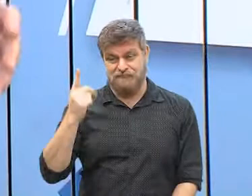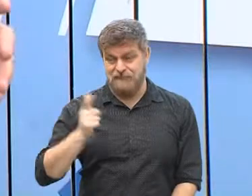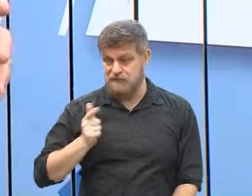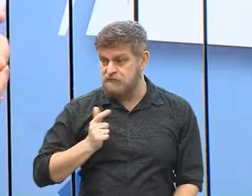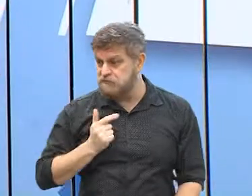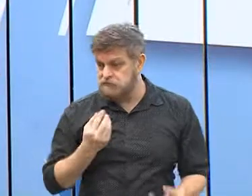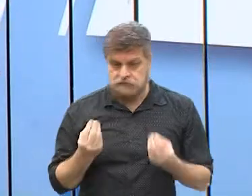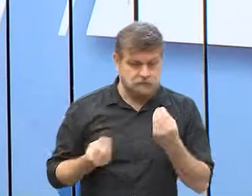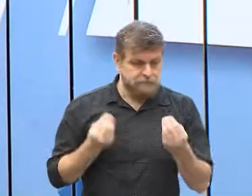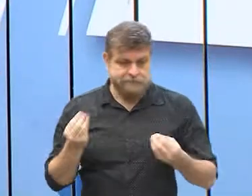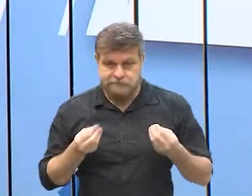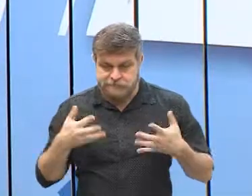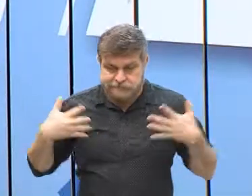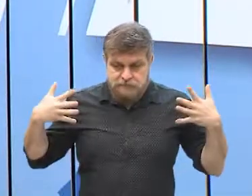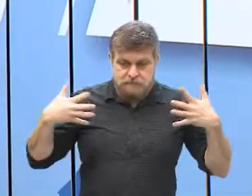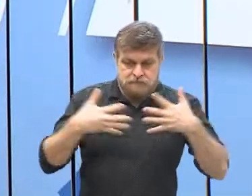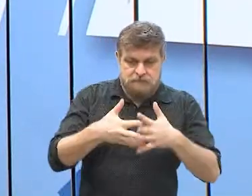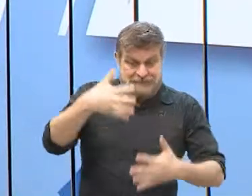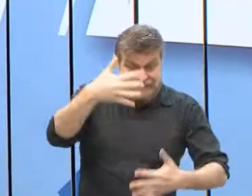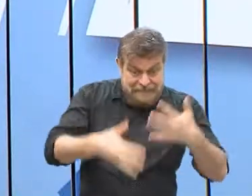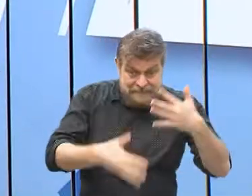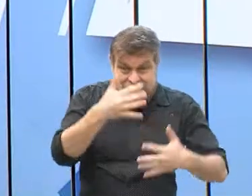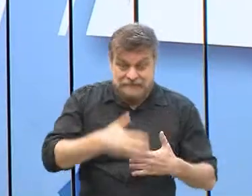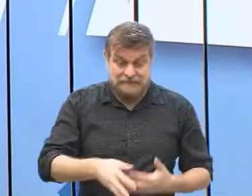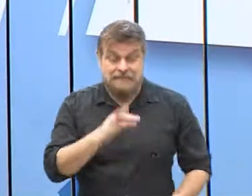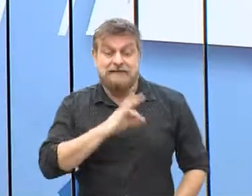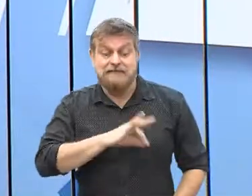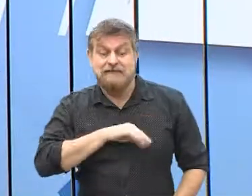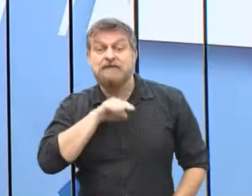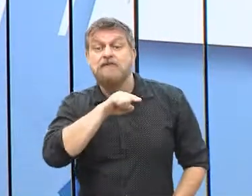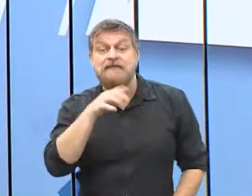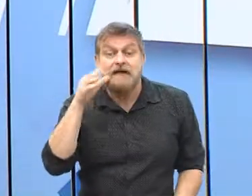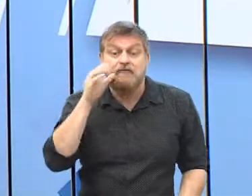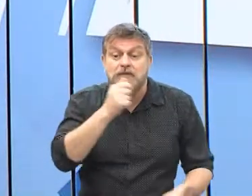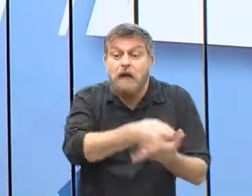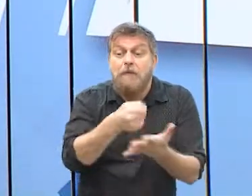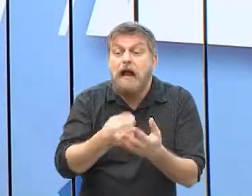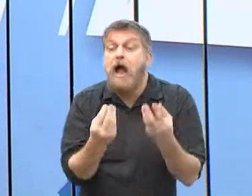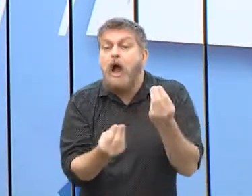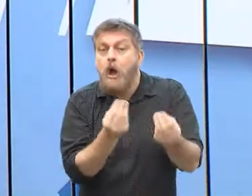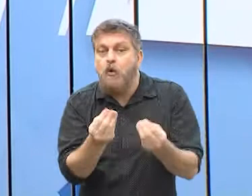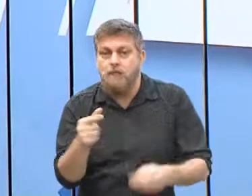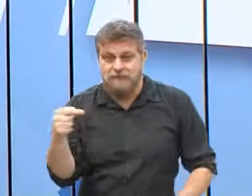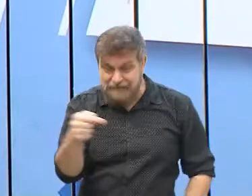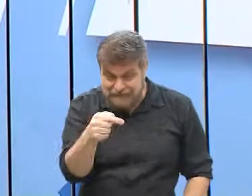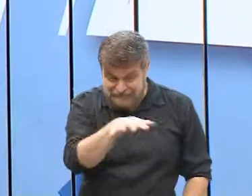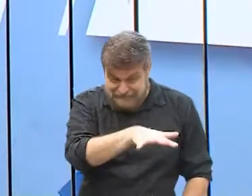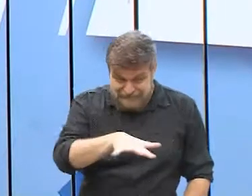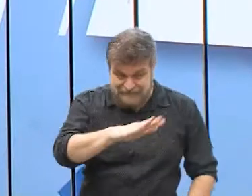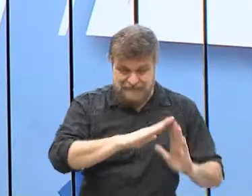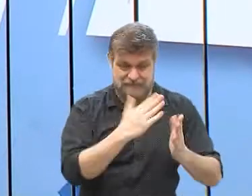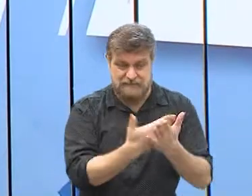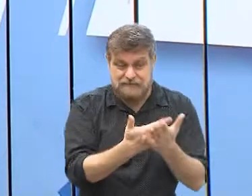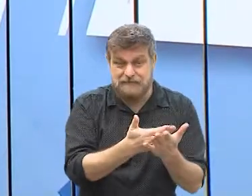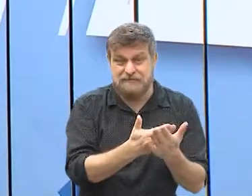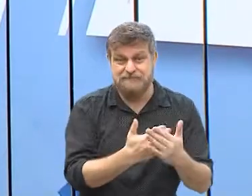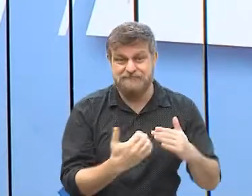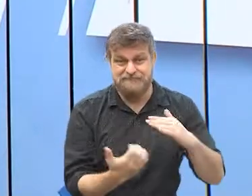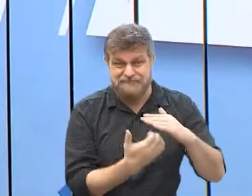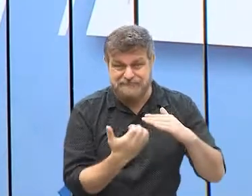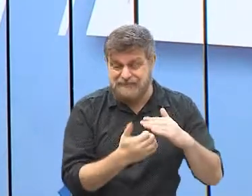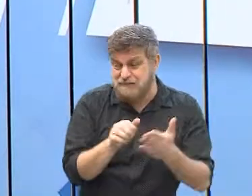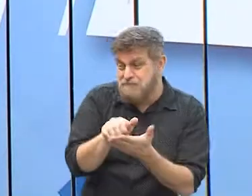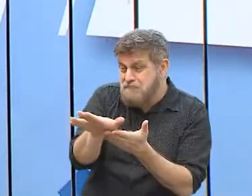impacto financeiro real, significativo, nesse segmento. Mandar a funcionário embora é uma das